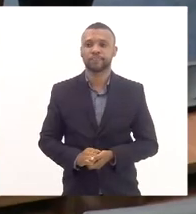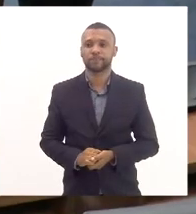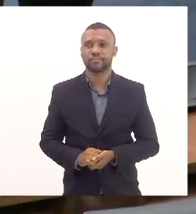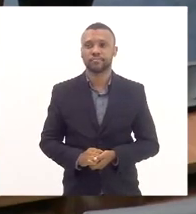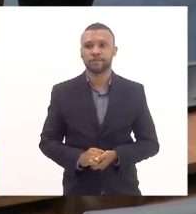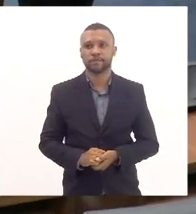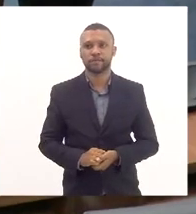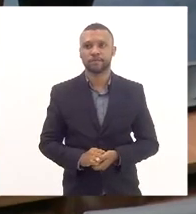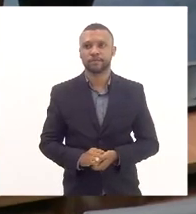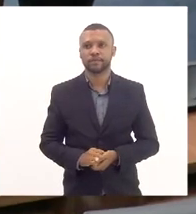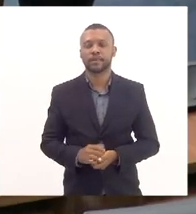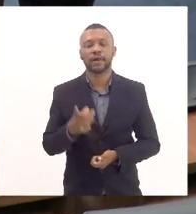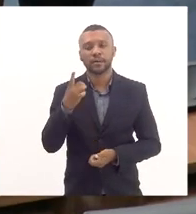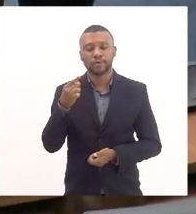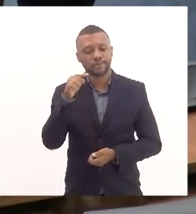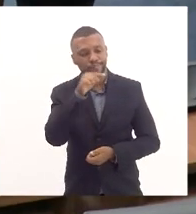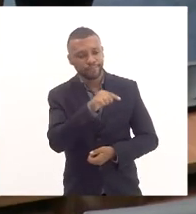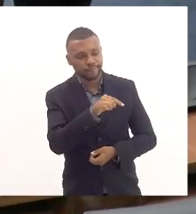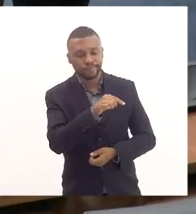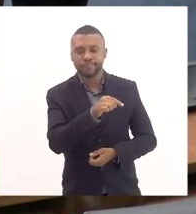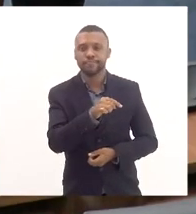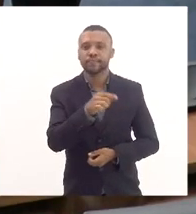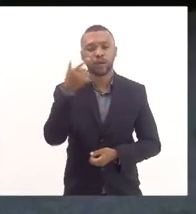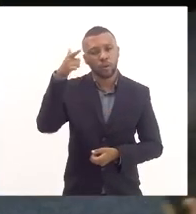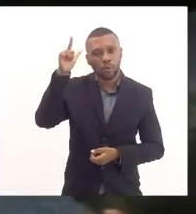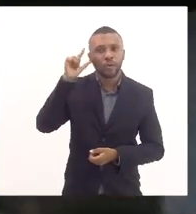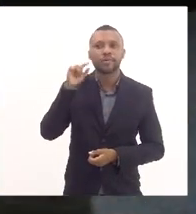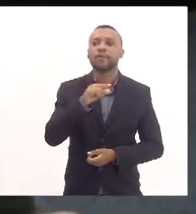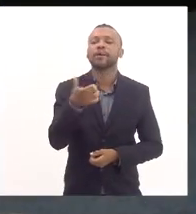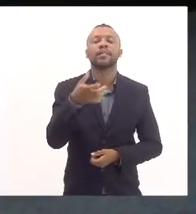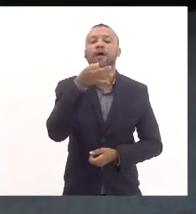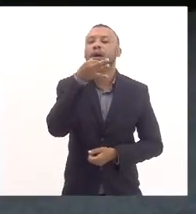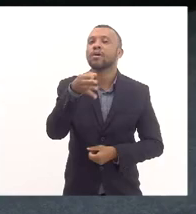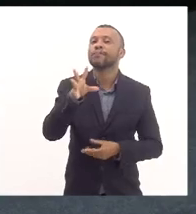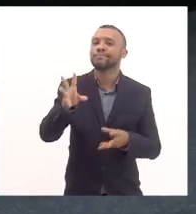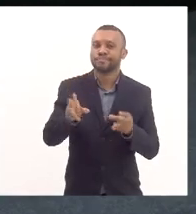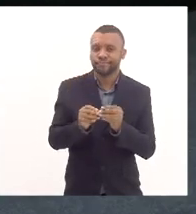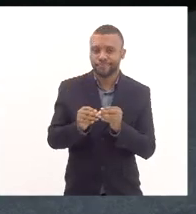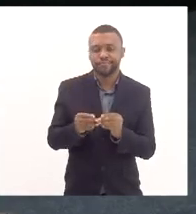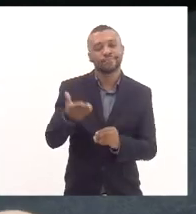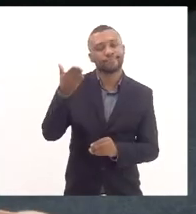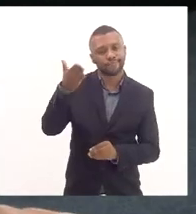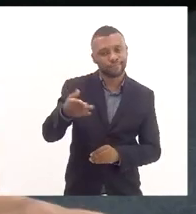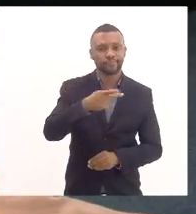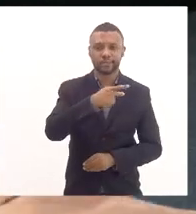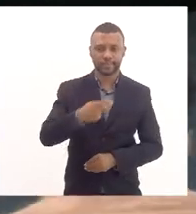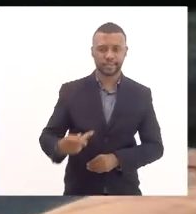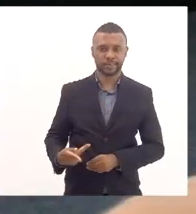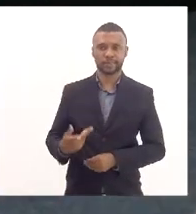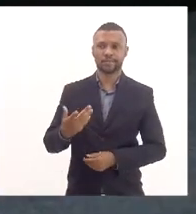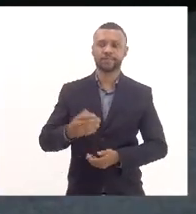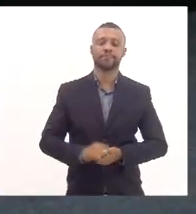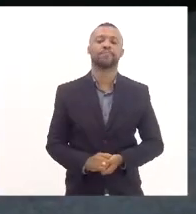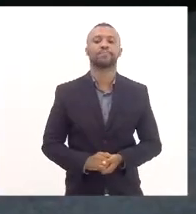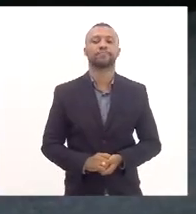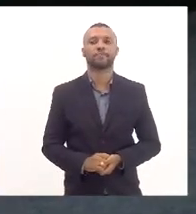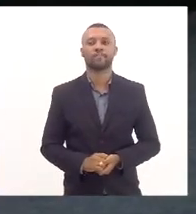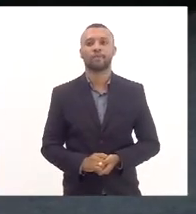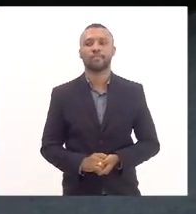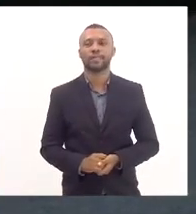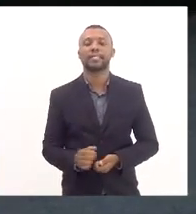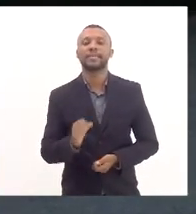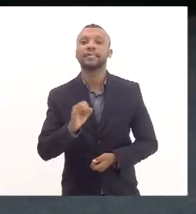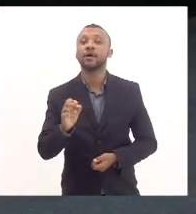o deputado lixo e eu queria sugerir a vossa excelência E se o